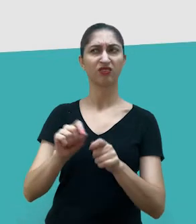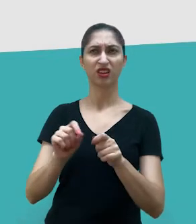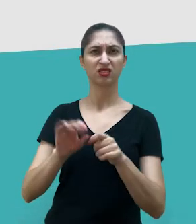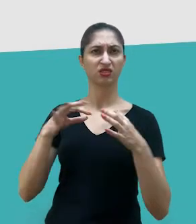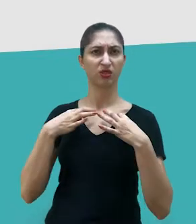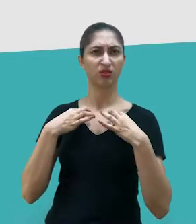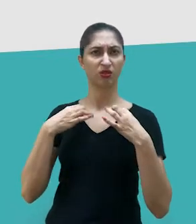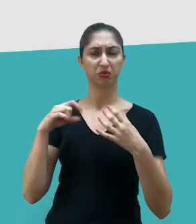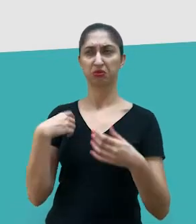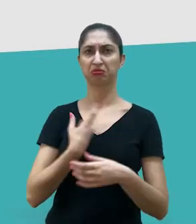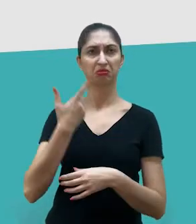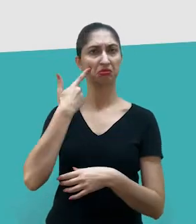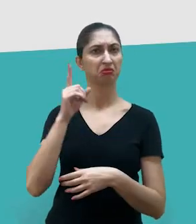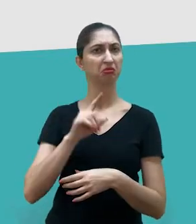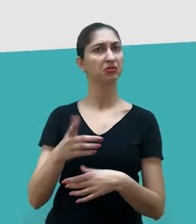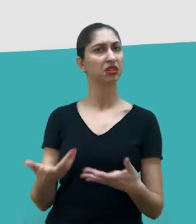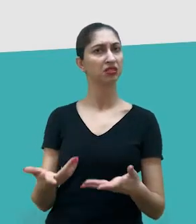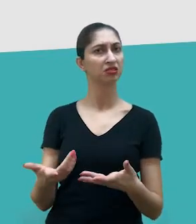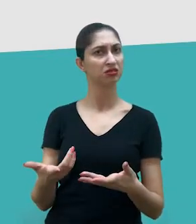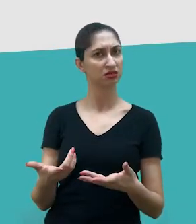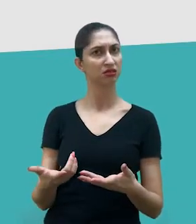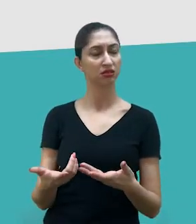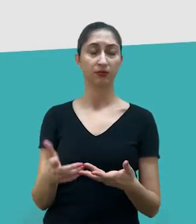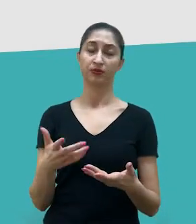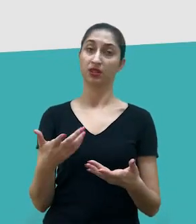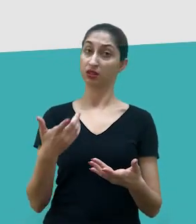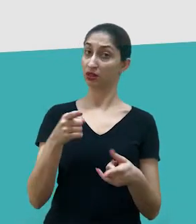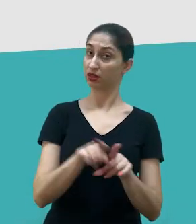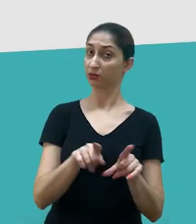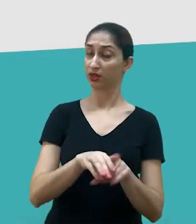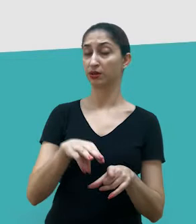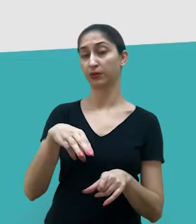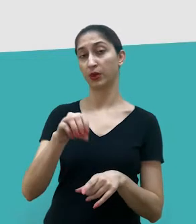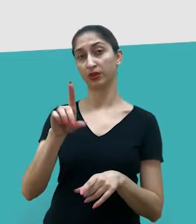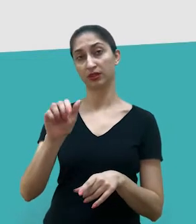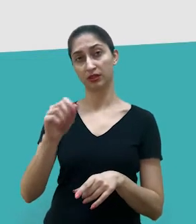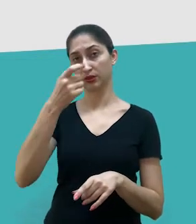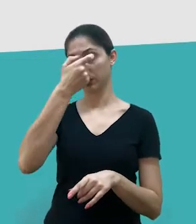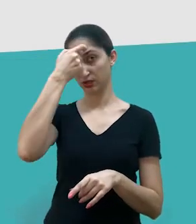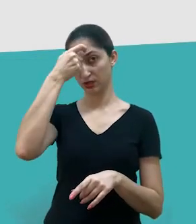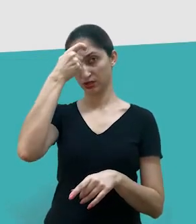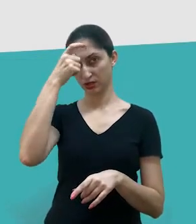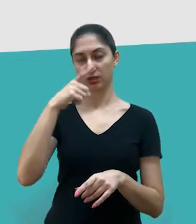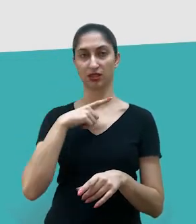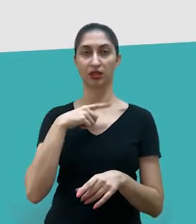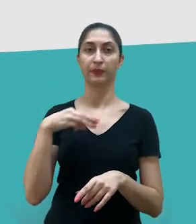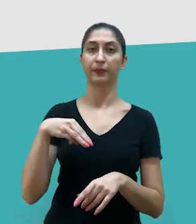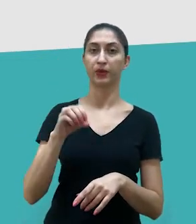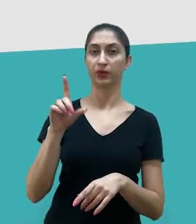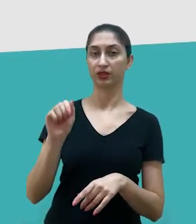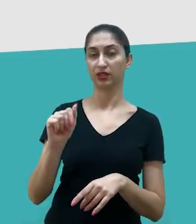roupas. E, por fim, a moda consciente, que aqui está no gráfico, no livro Moda Ética para um